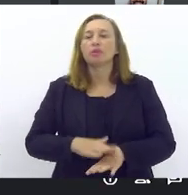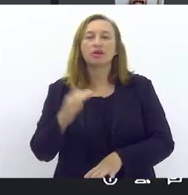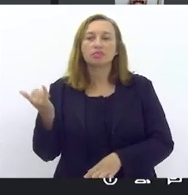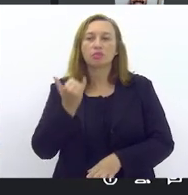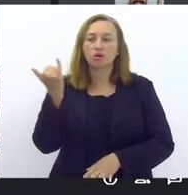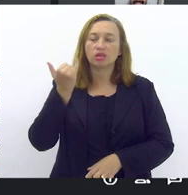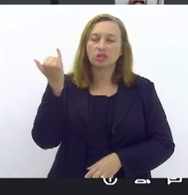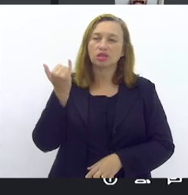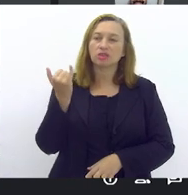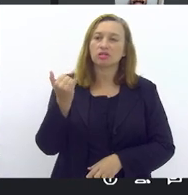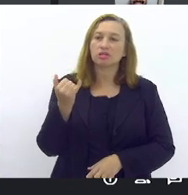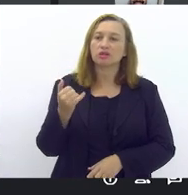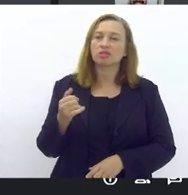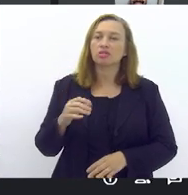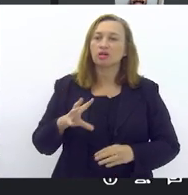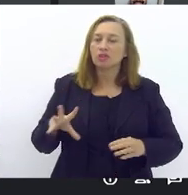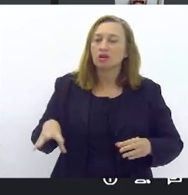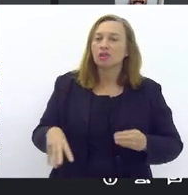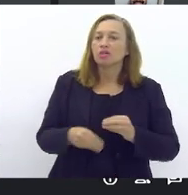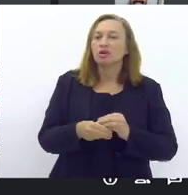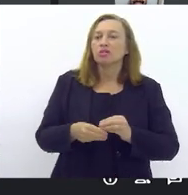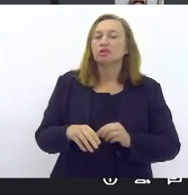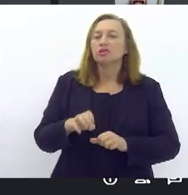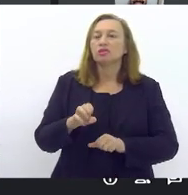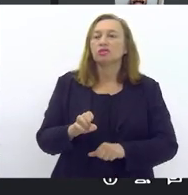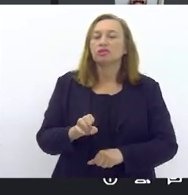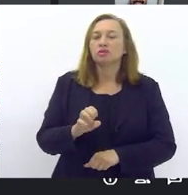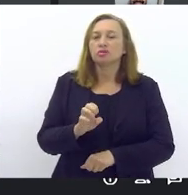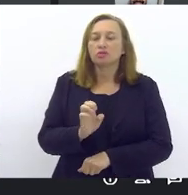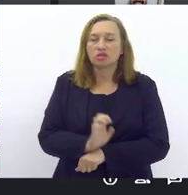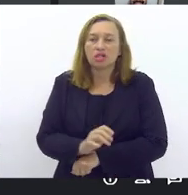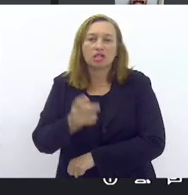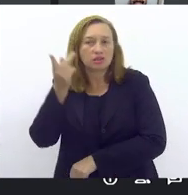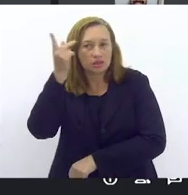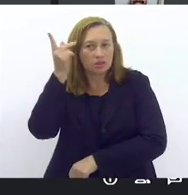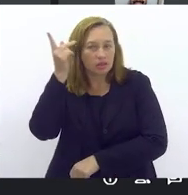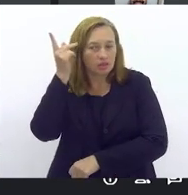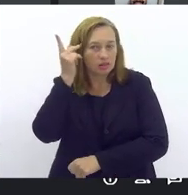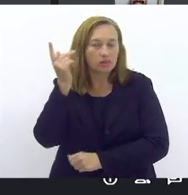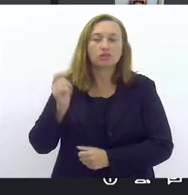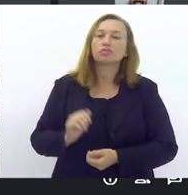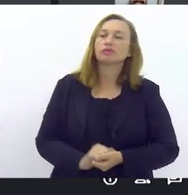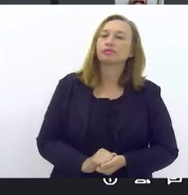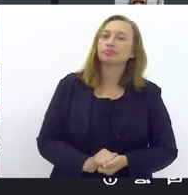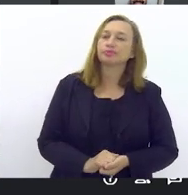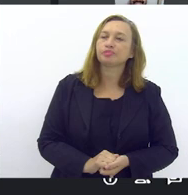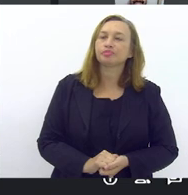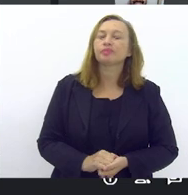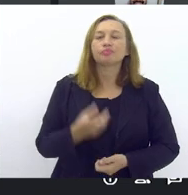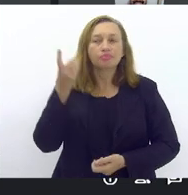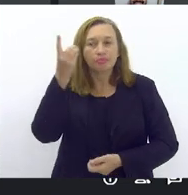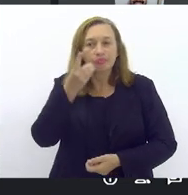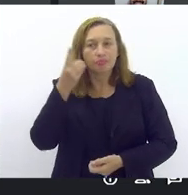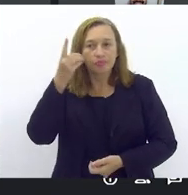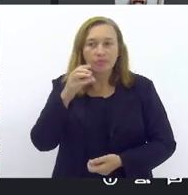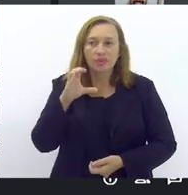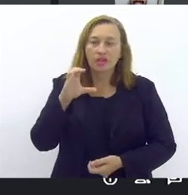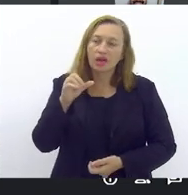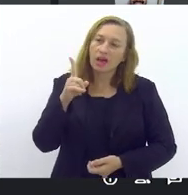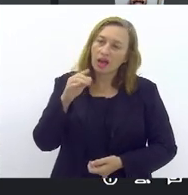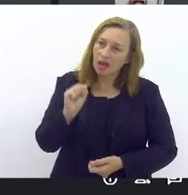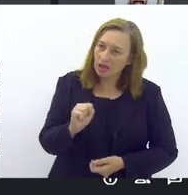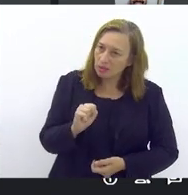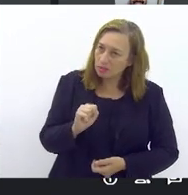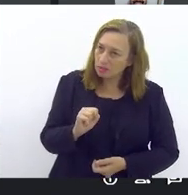aqui, foi o enquadramento do Estado de São Paulo, da qual participou ativamente o nosso deputado Carlos Giannazzi,